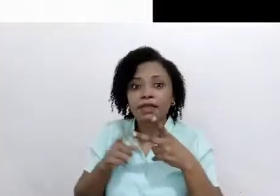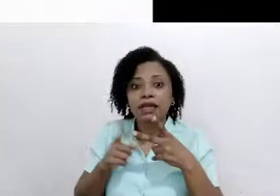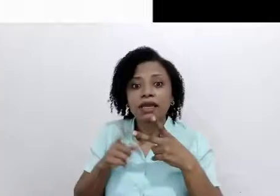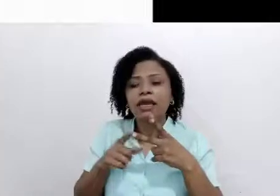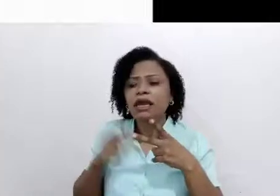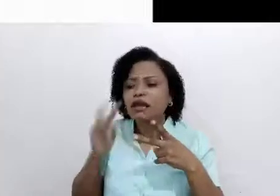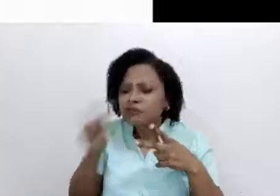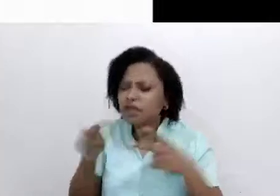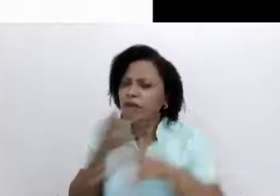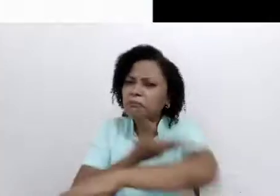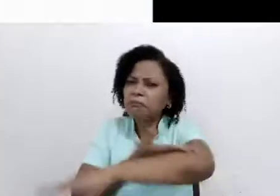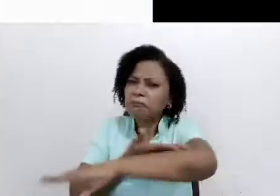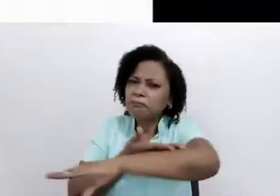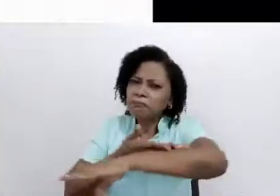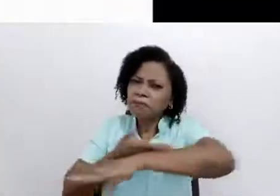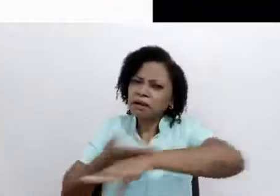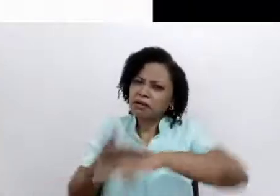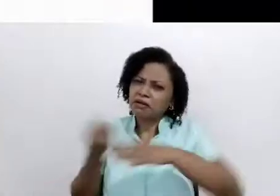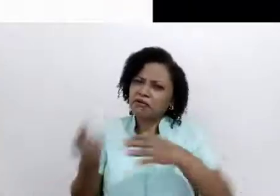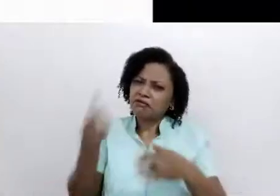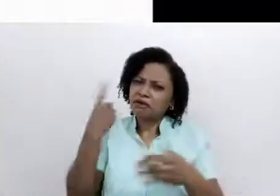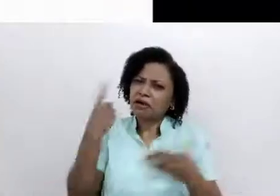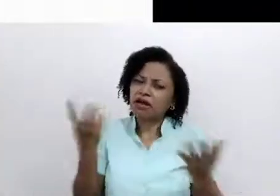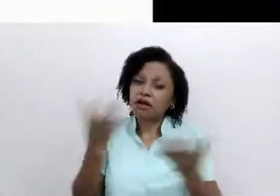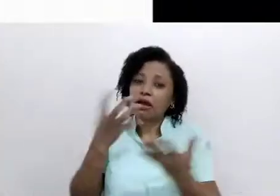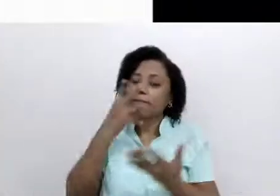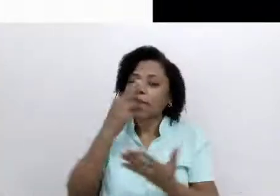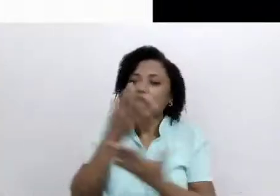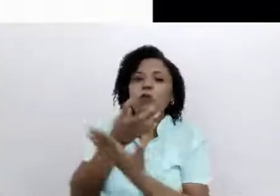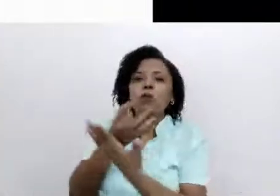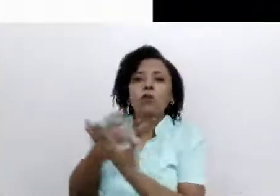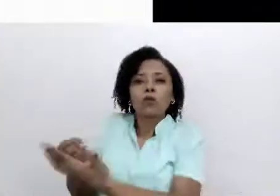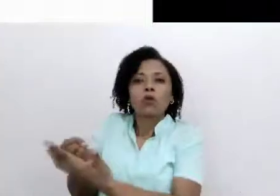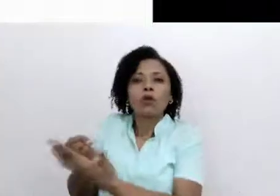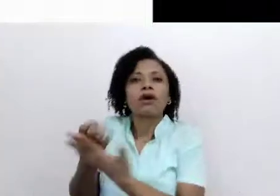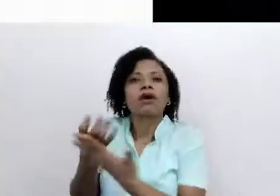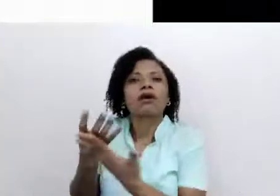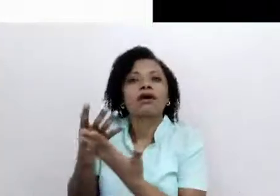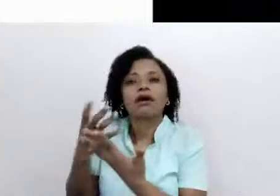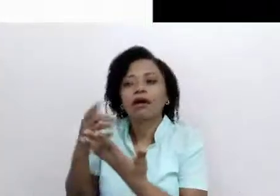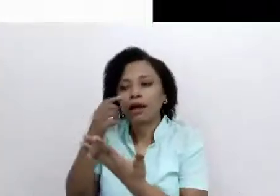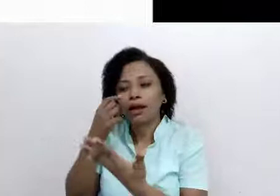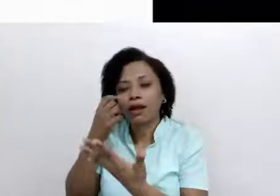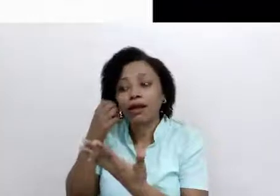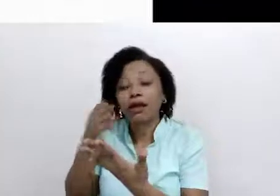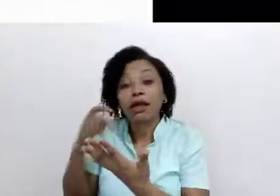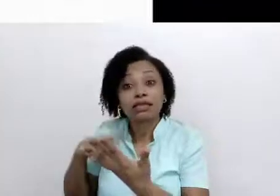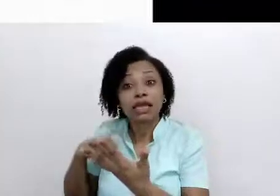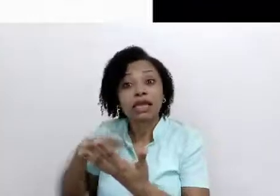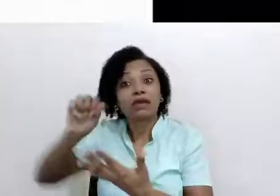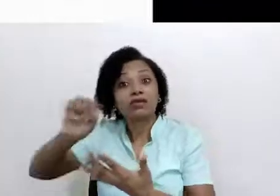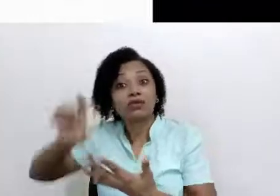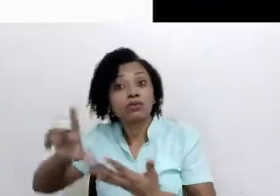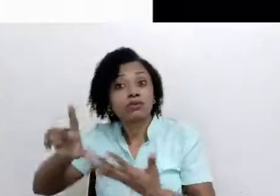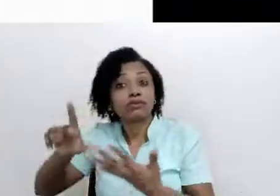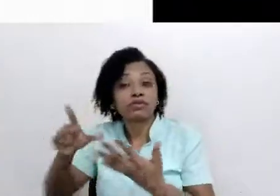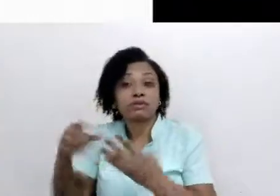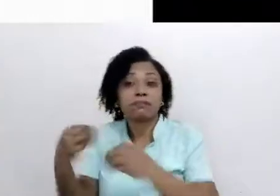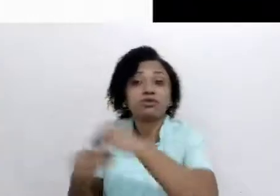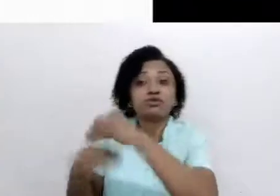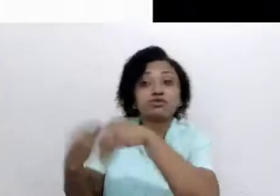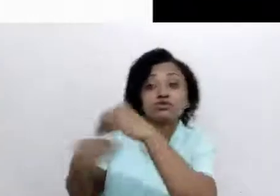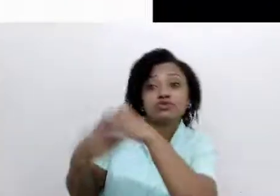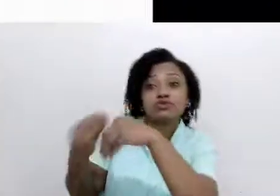é branco por quê? Porque ele vai refletir todas as cores dessa luz. Se ele reflete todas as cores, a gente tem a